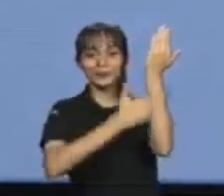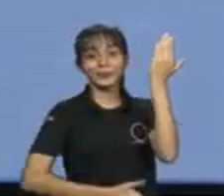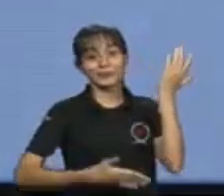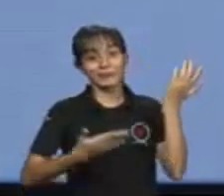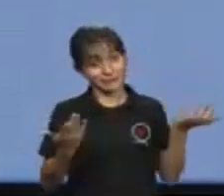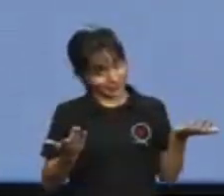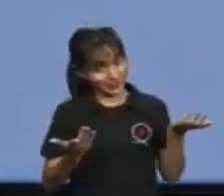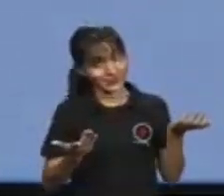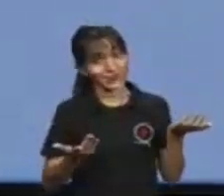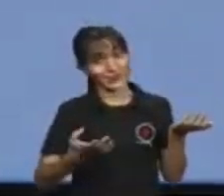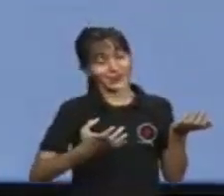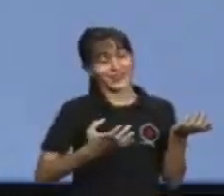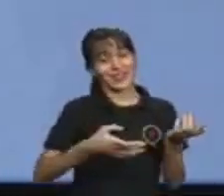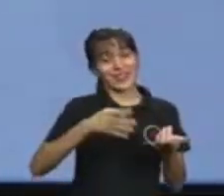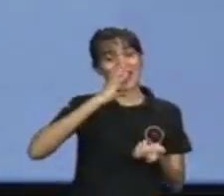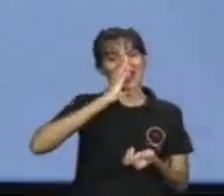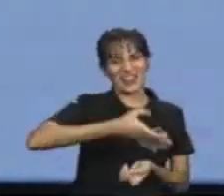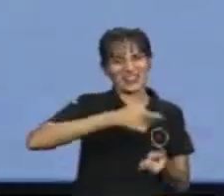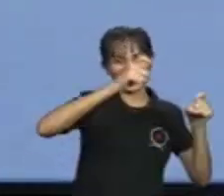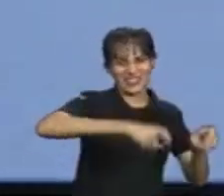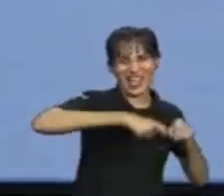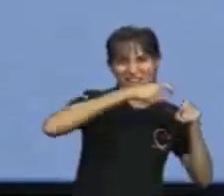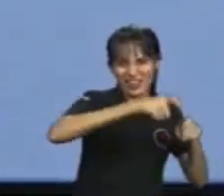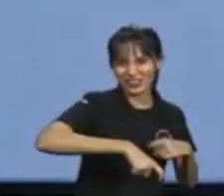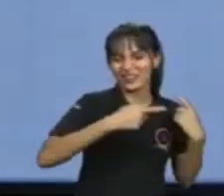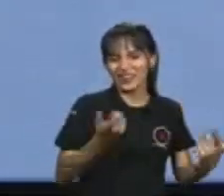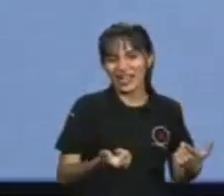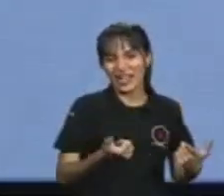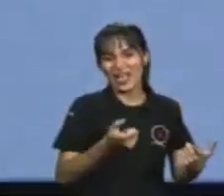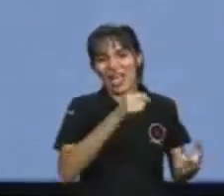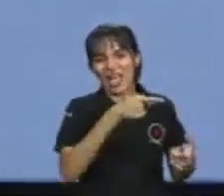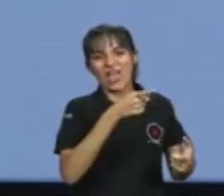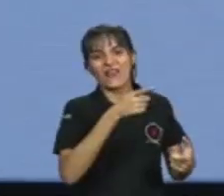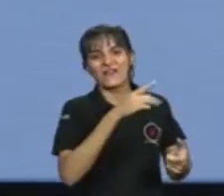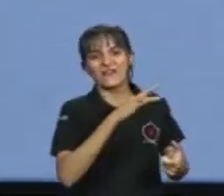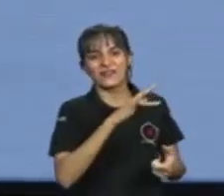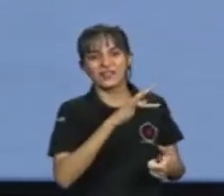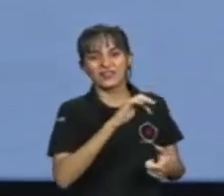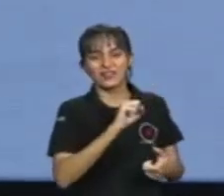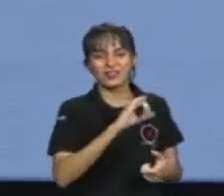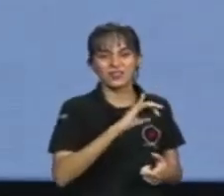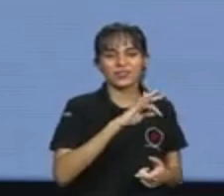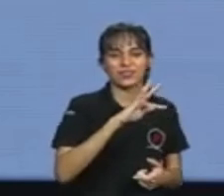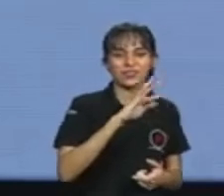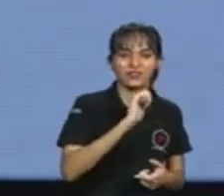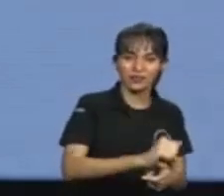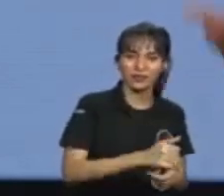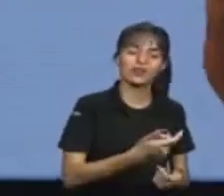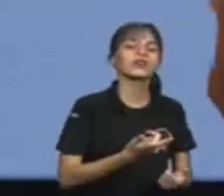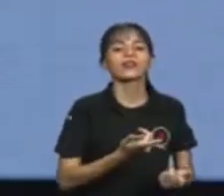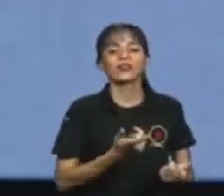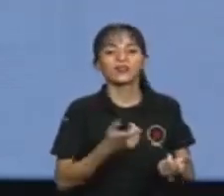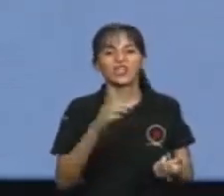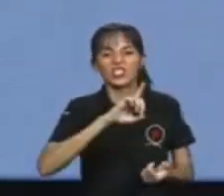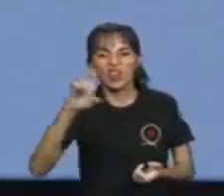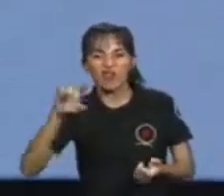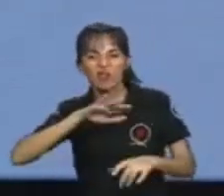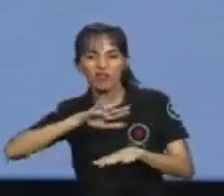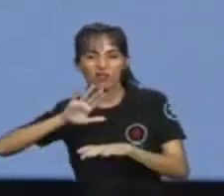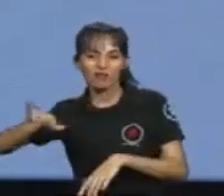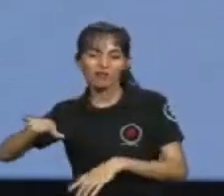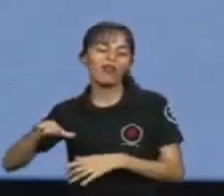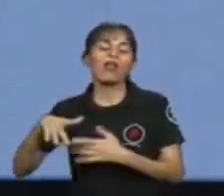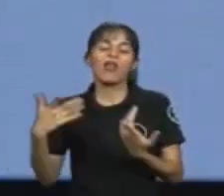o agro, fala que o agro é fascista e direitista. É o agro que coloca o alimento nas